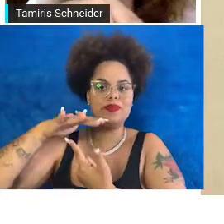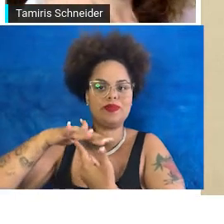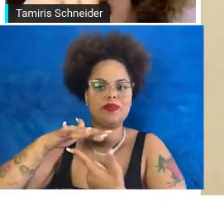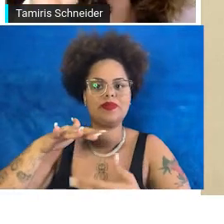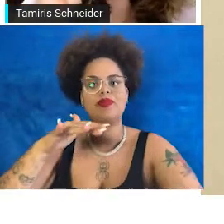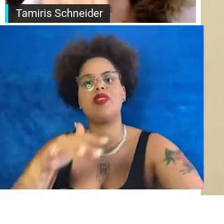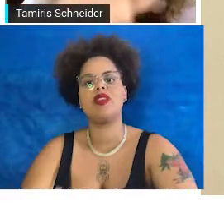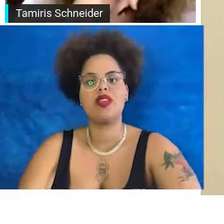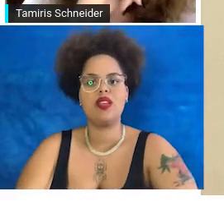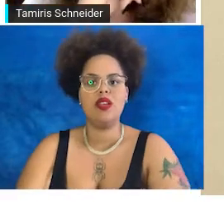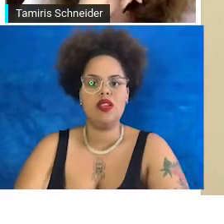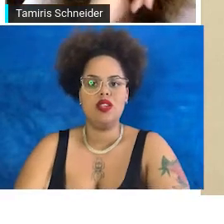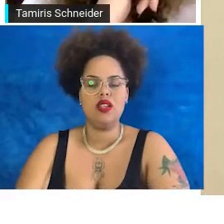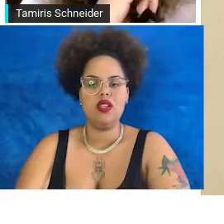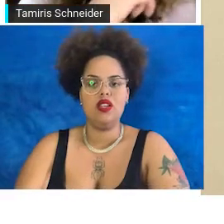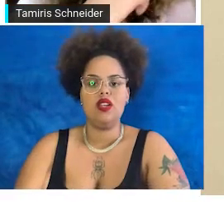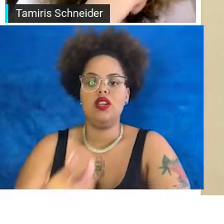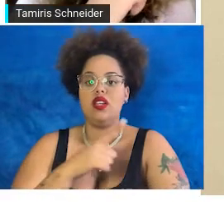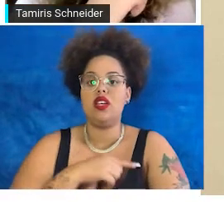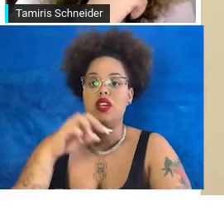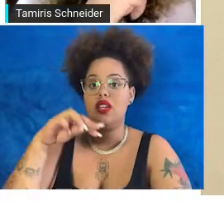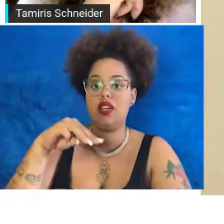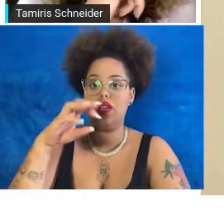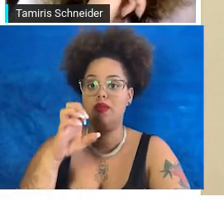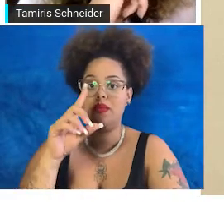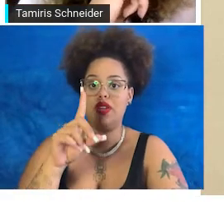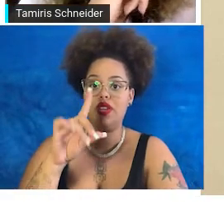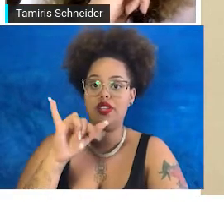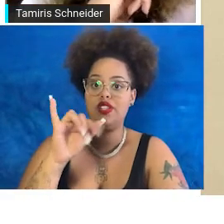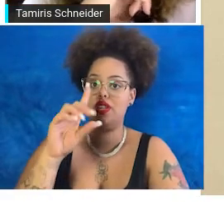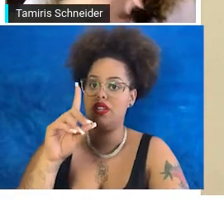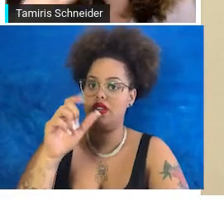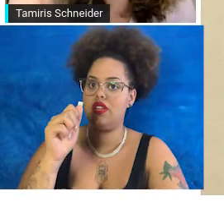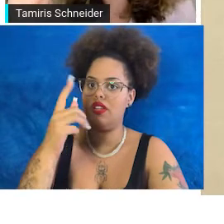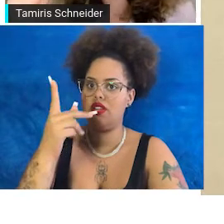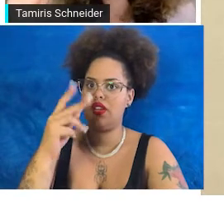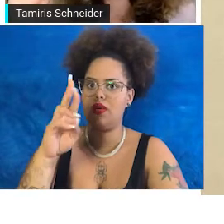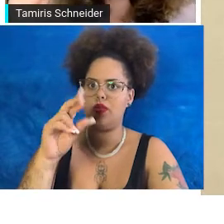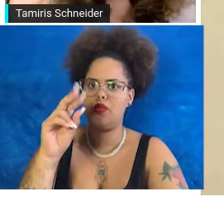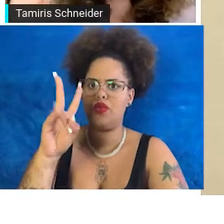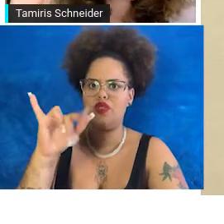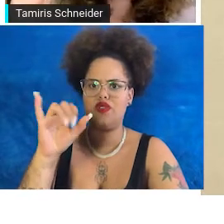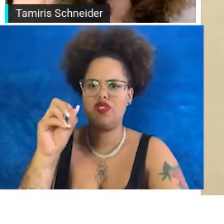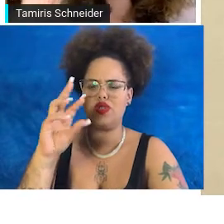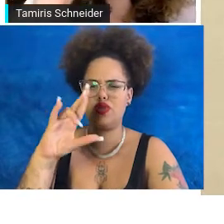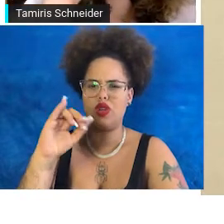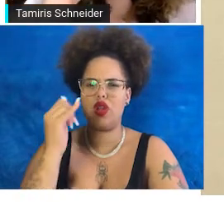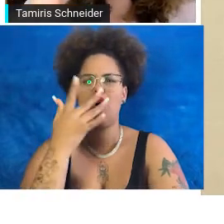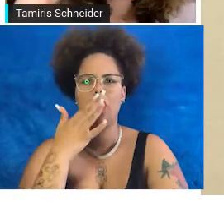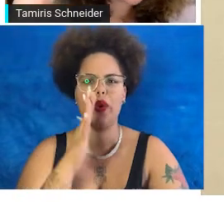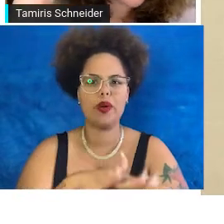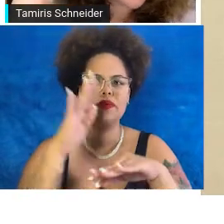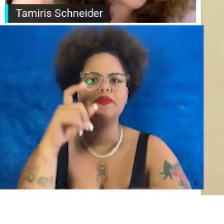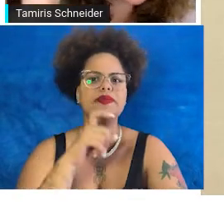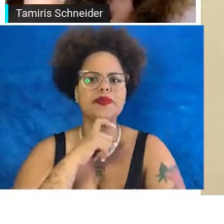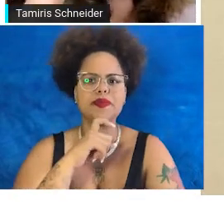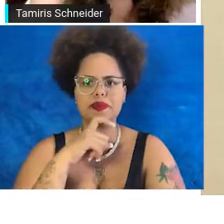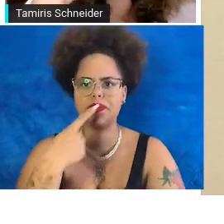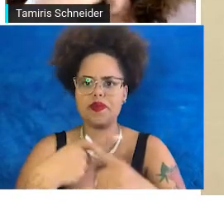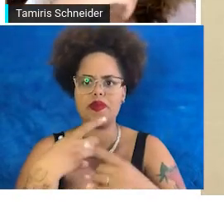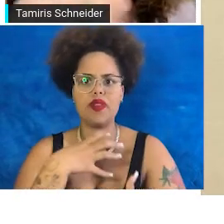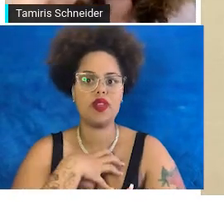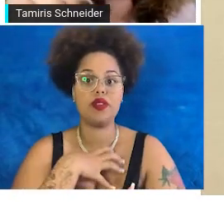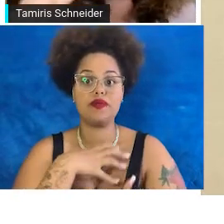circo. A gente tem uma medida provisória ali, de novo, com as cores mais frias, né? Porque é aquela sensação